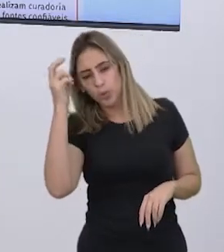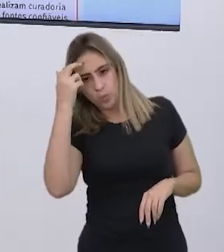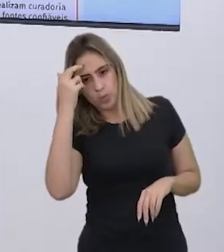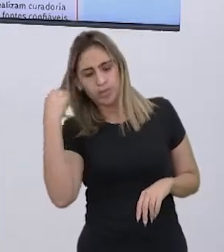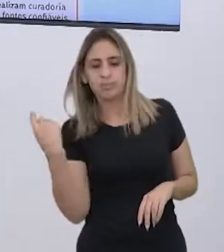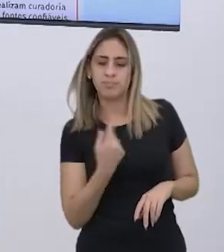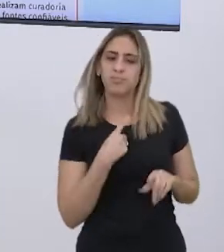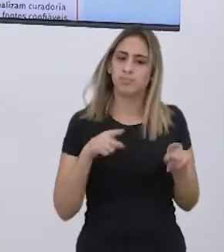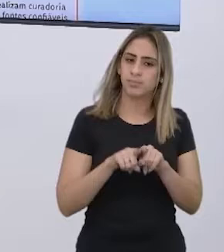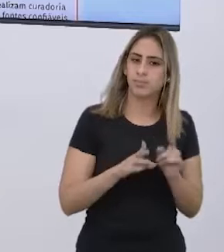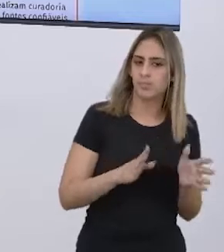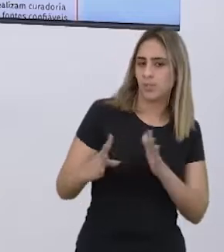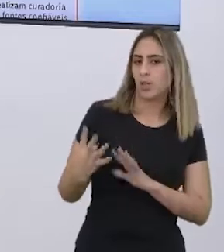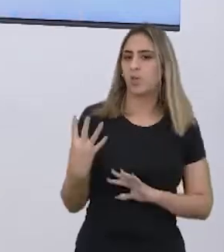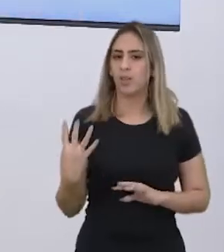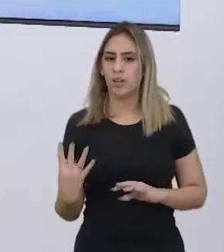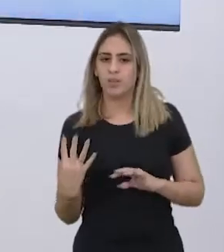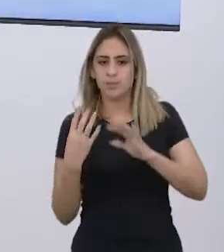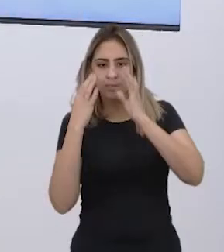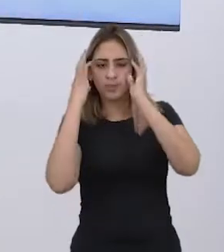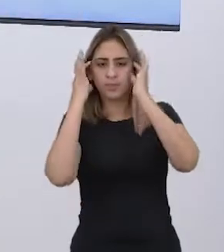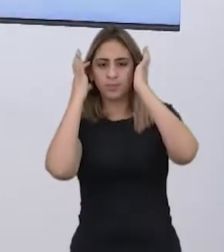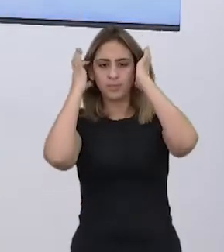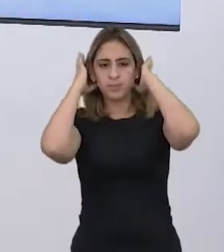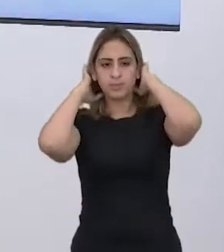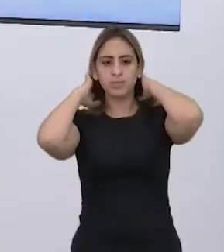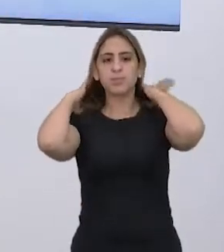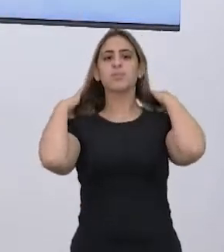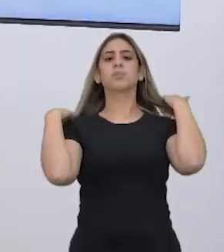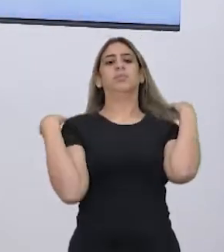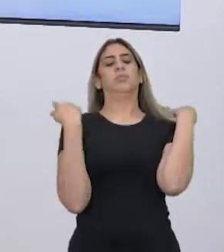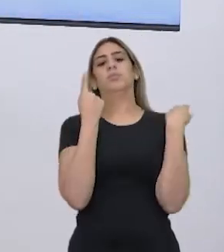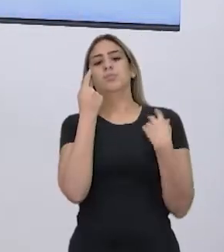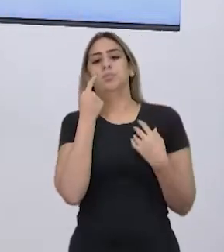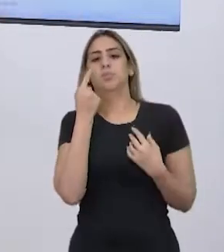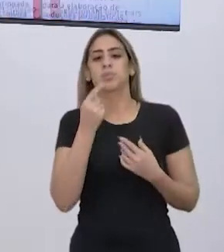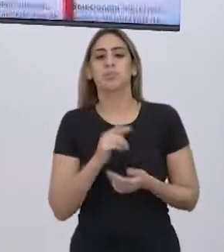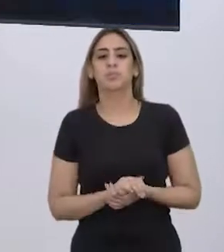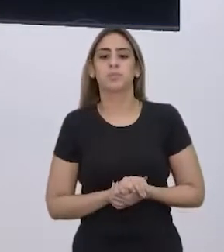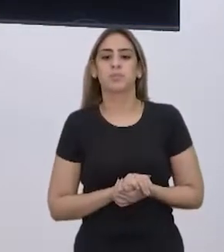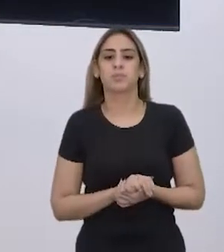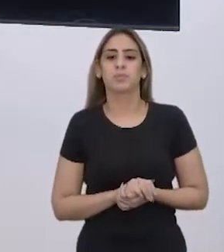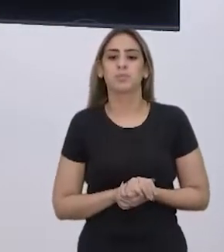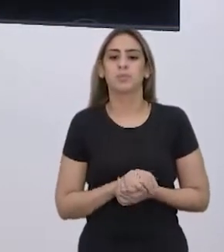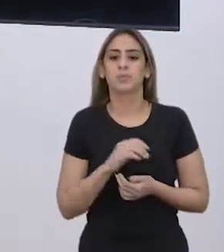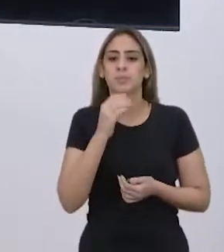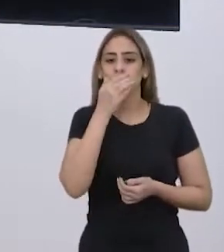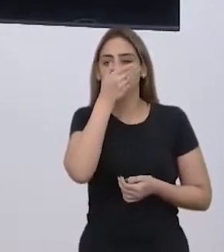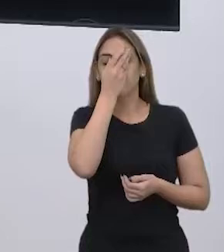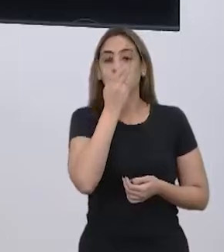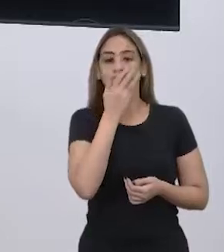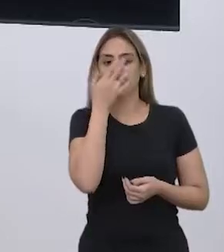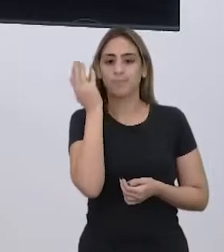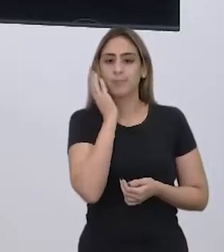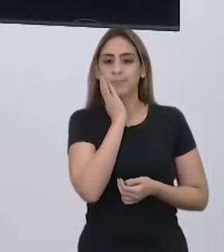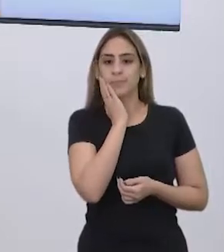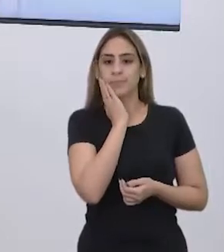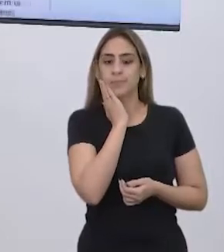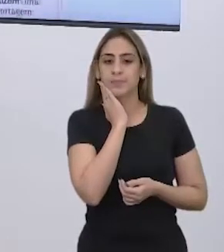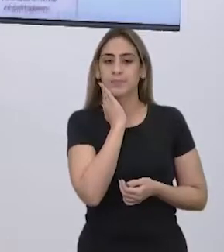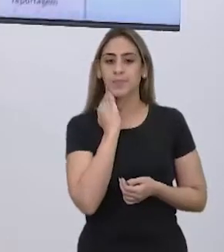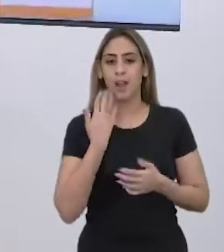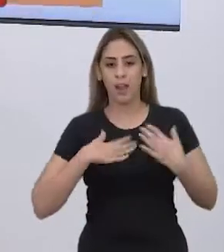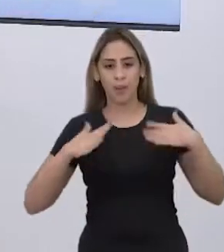aí a gente vai para 4. Vamos dar o zoom de novo. Meu Deus do céu, calma. Vai dar